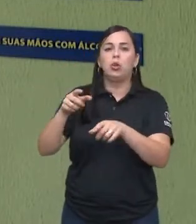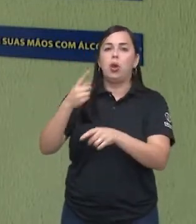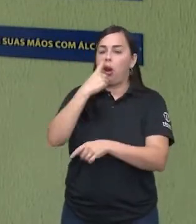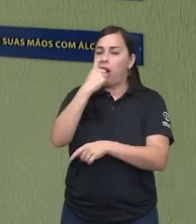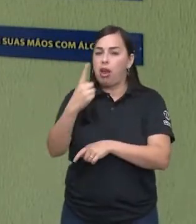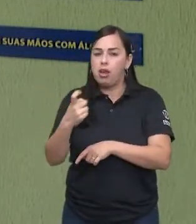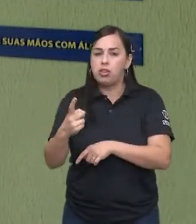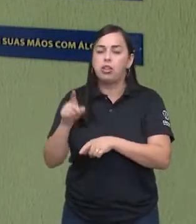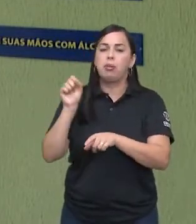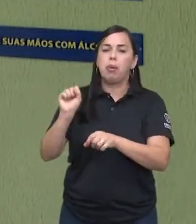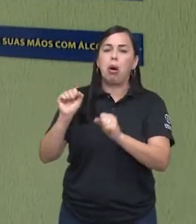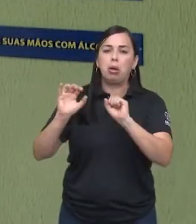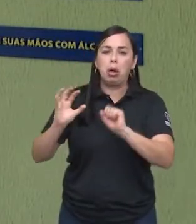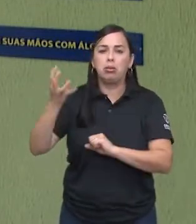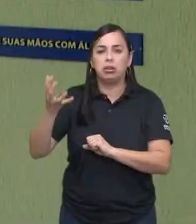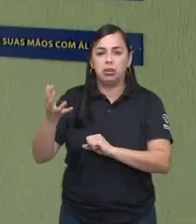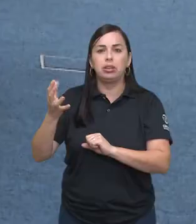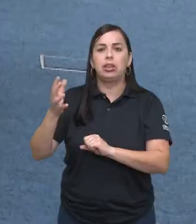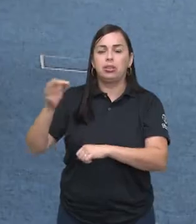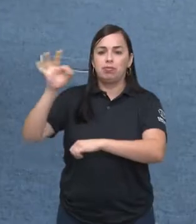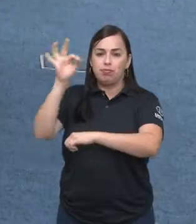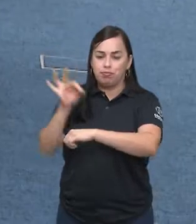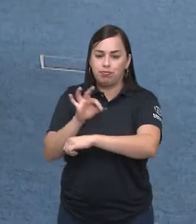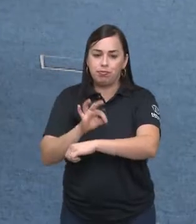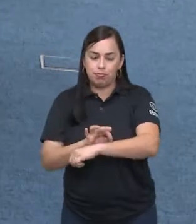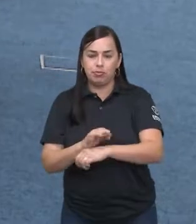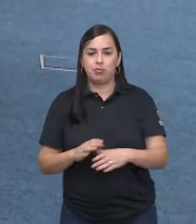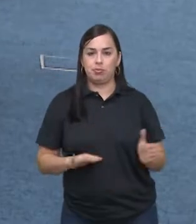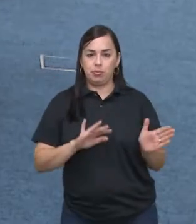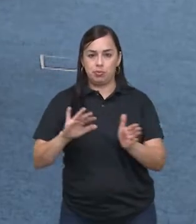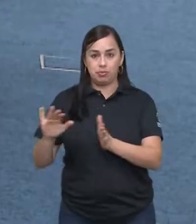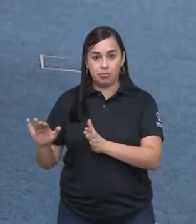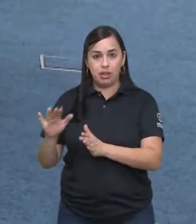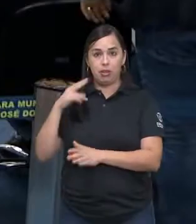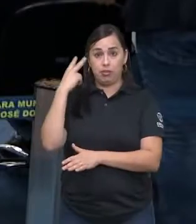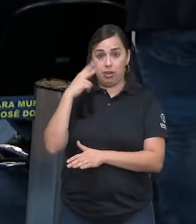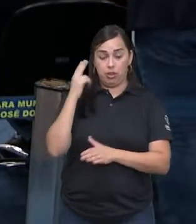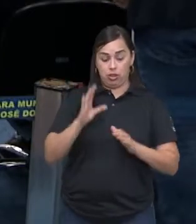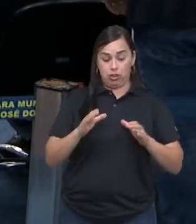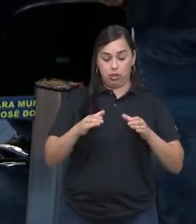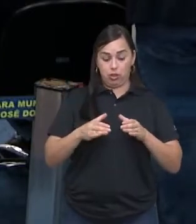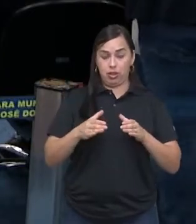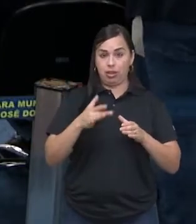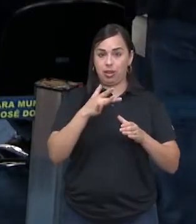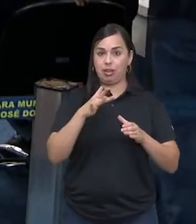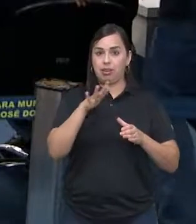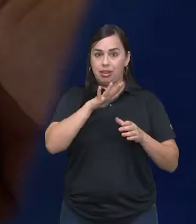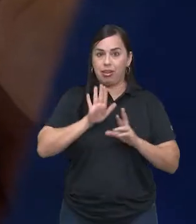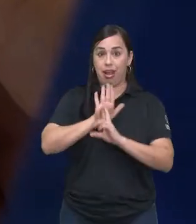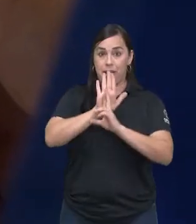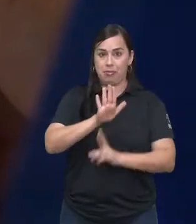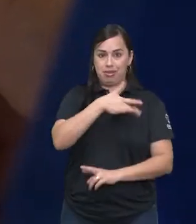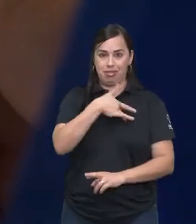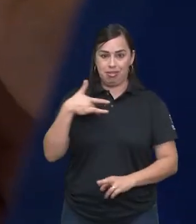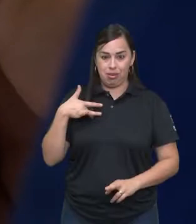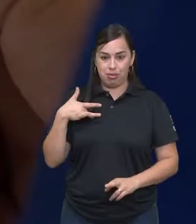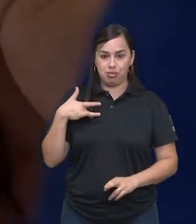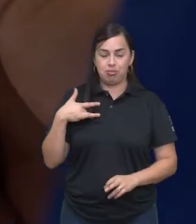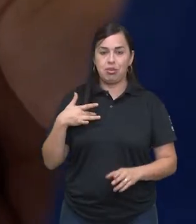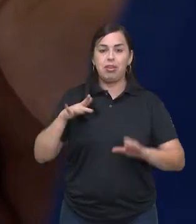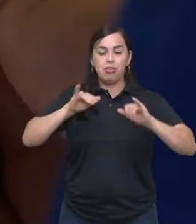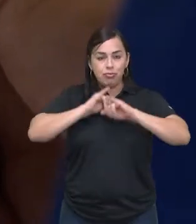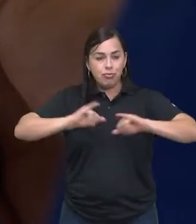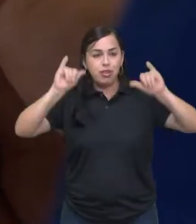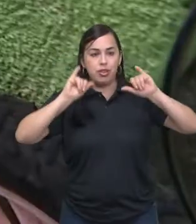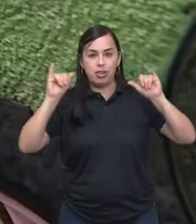podem ser um potencial criadouro do Aedes aegypti. Os vereadores que fazem parte da Comissão de Saúde da Câmara reforçam a